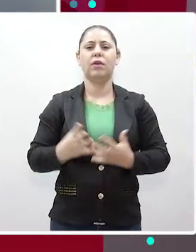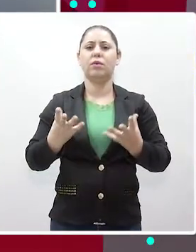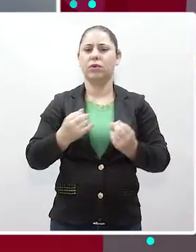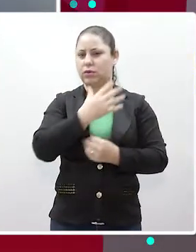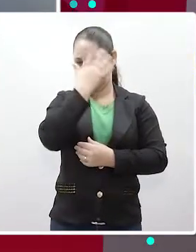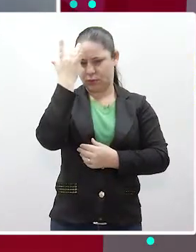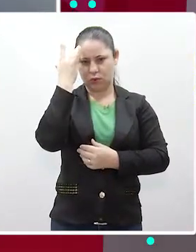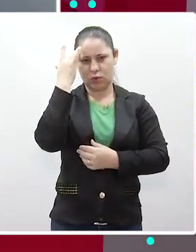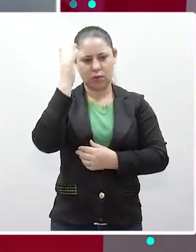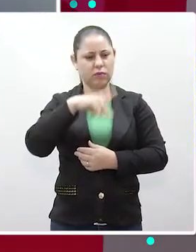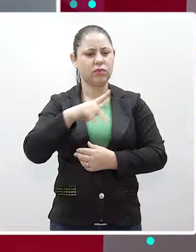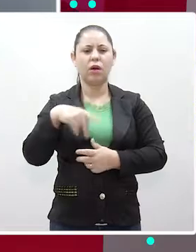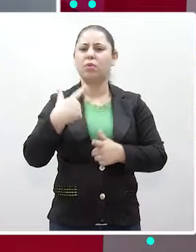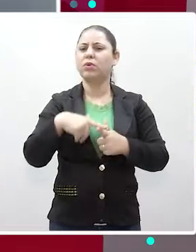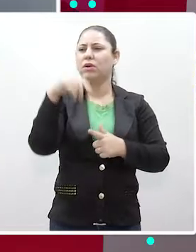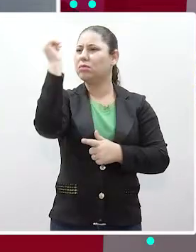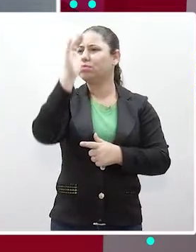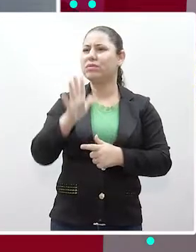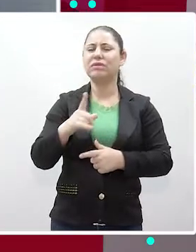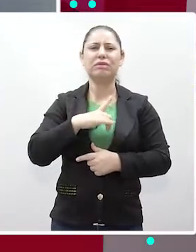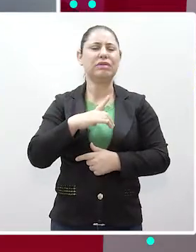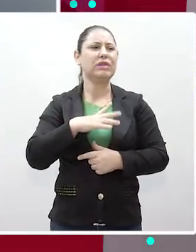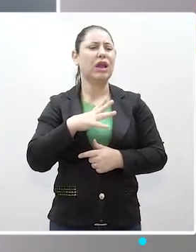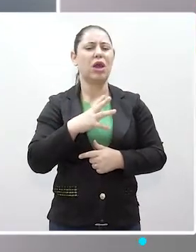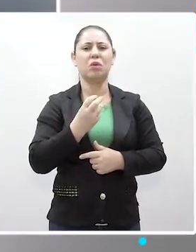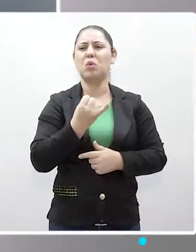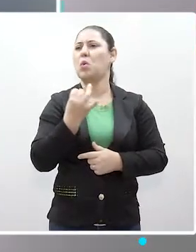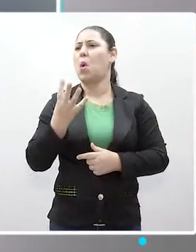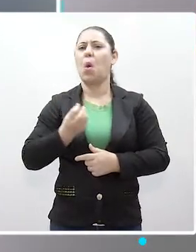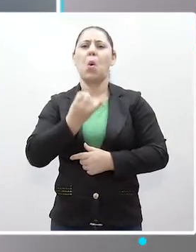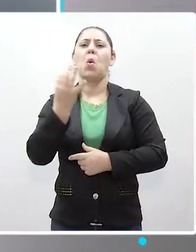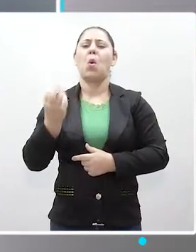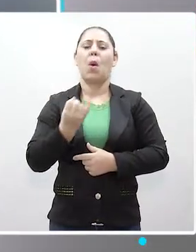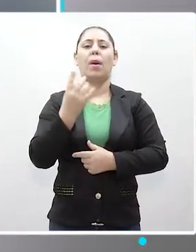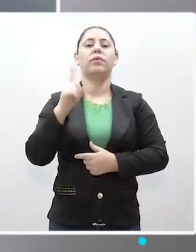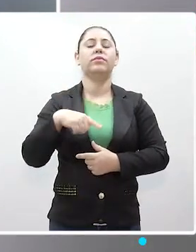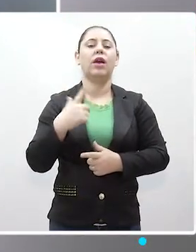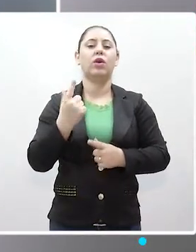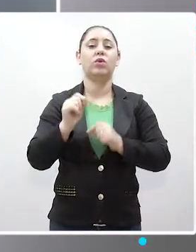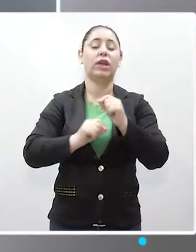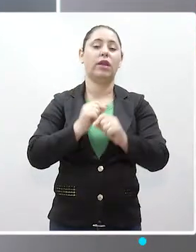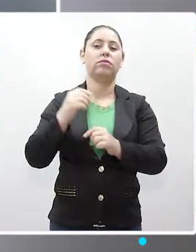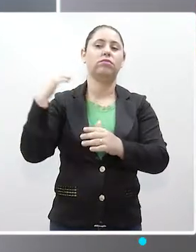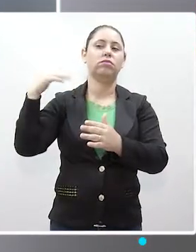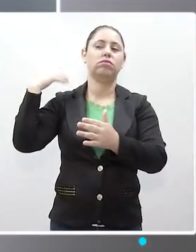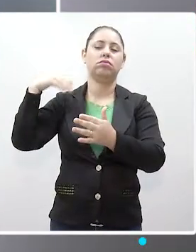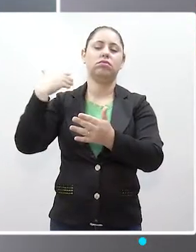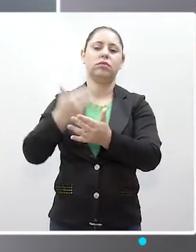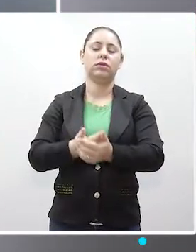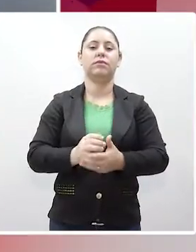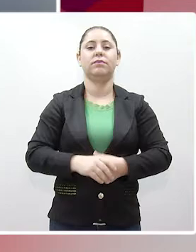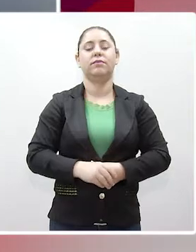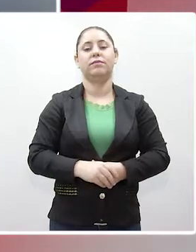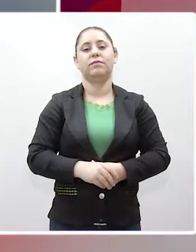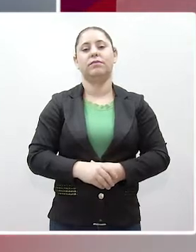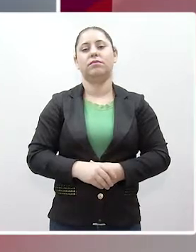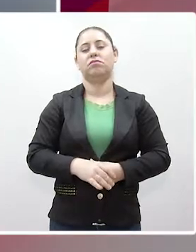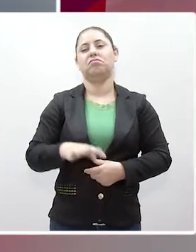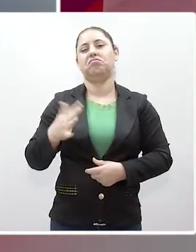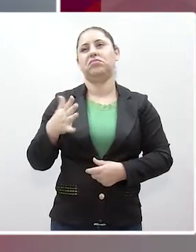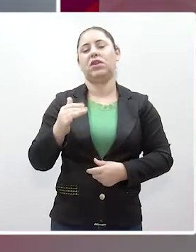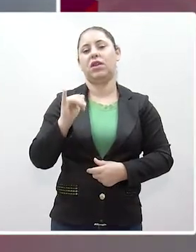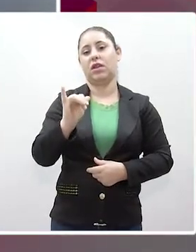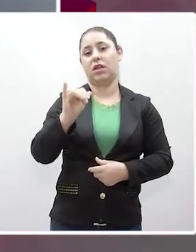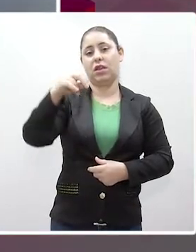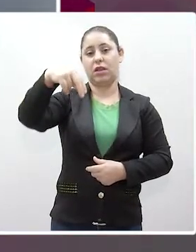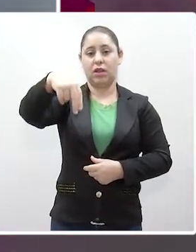muitas pessoas me perguntam, professor, por que, que o Brasil tem tanto índice de inflação? Isso é uma herança do nosso passado de